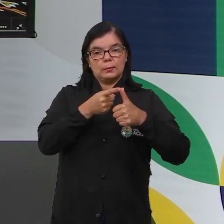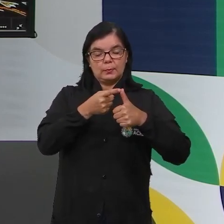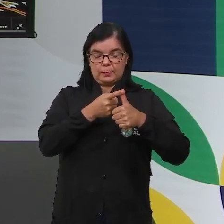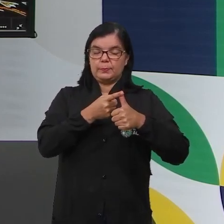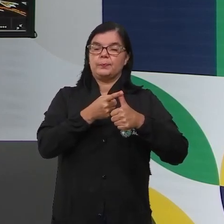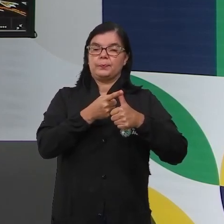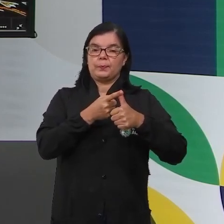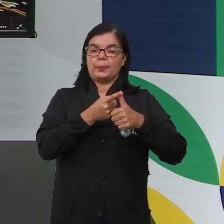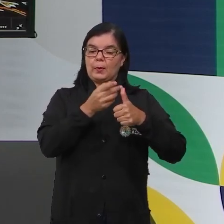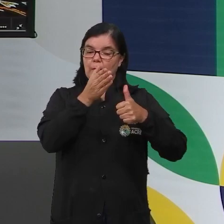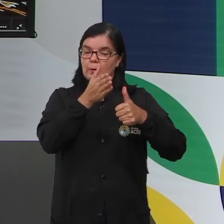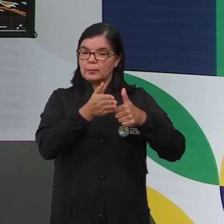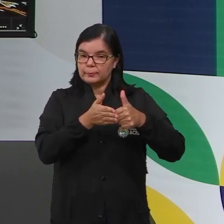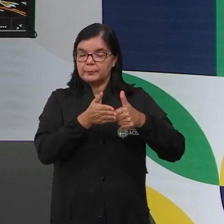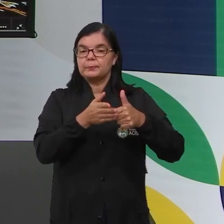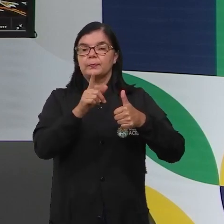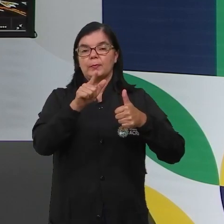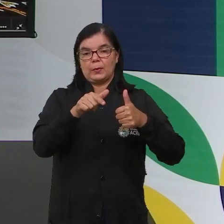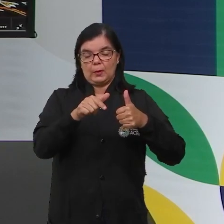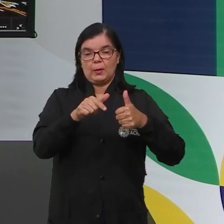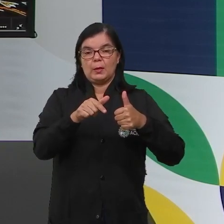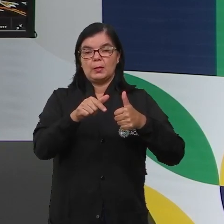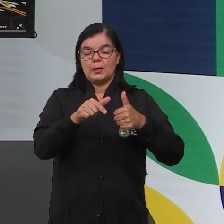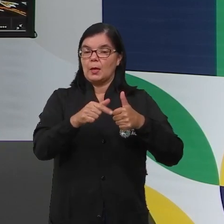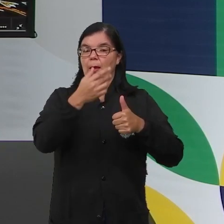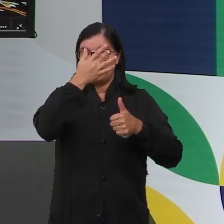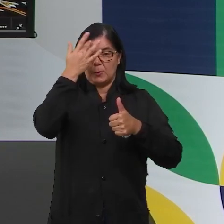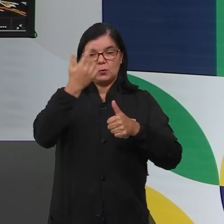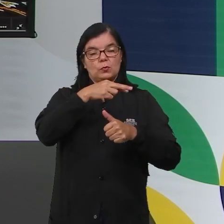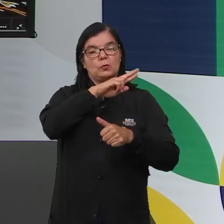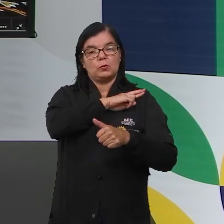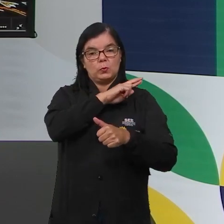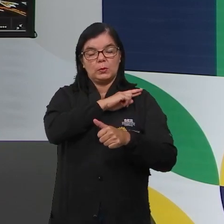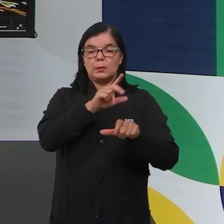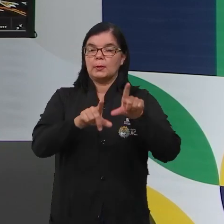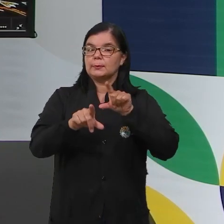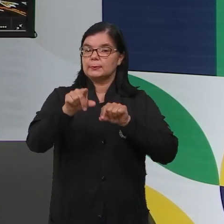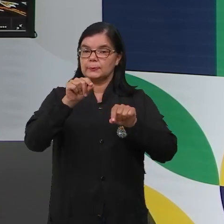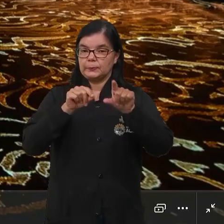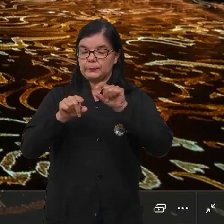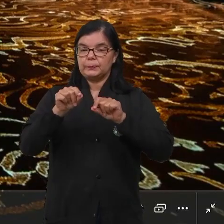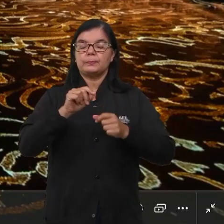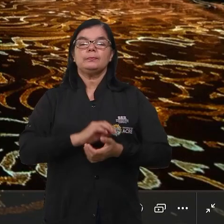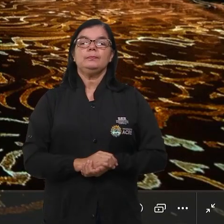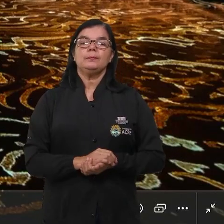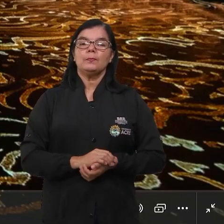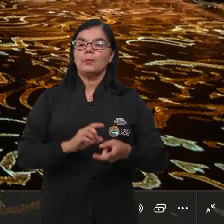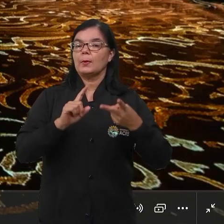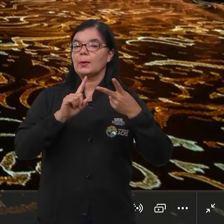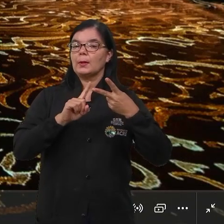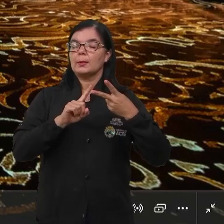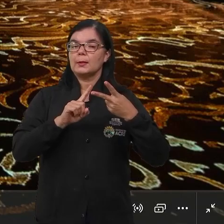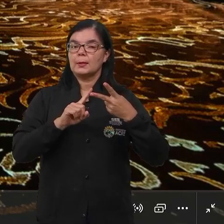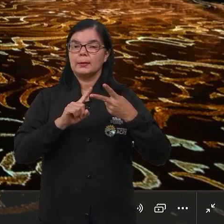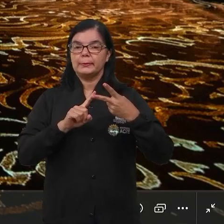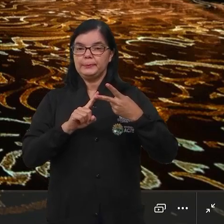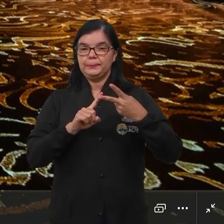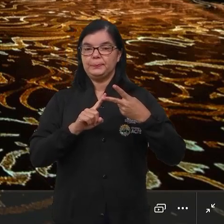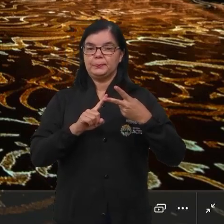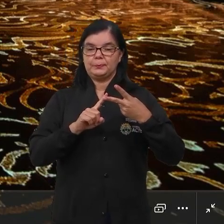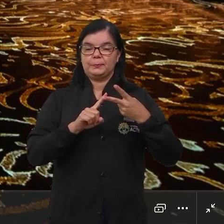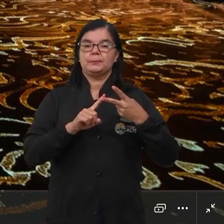dessa primeira etapa, que é a curadoria e a seleção das obras. Agora, a gente vai para a segunda etapa,